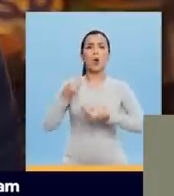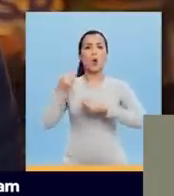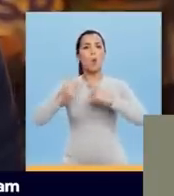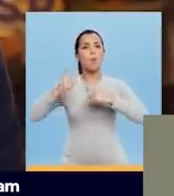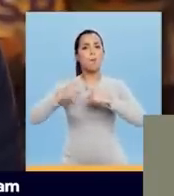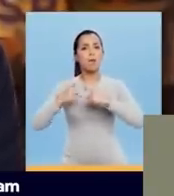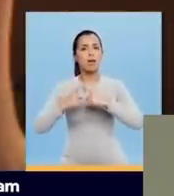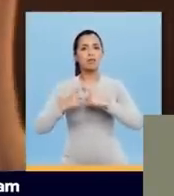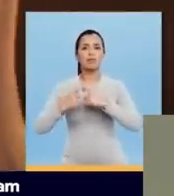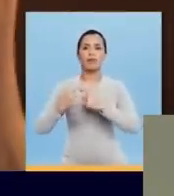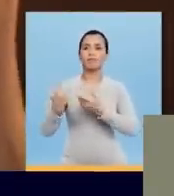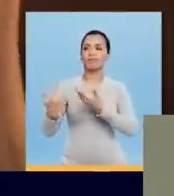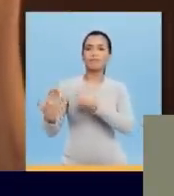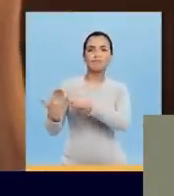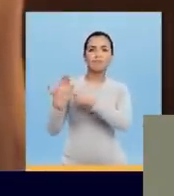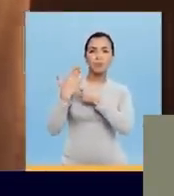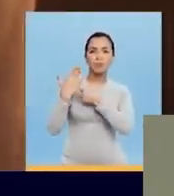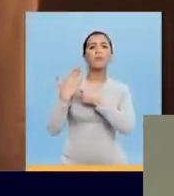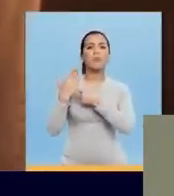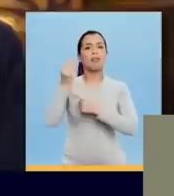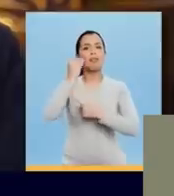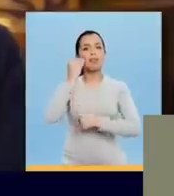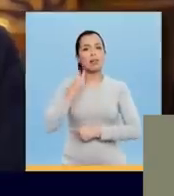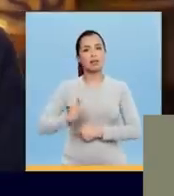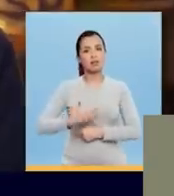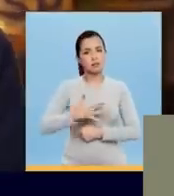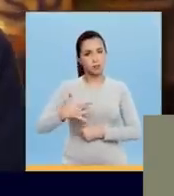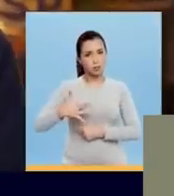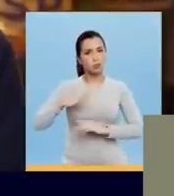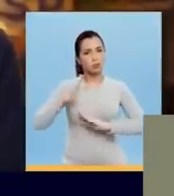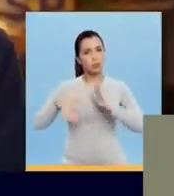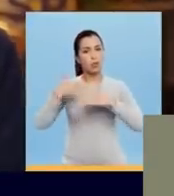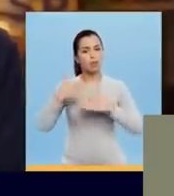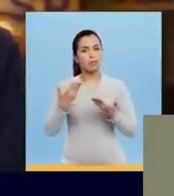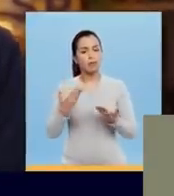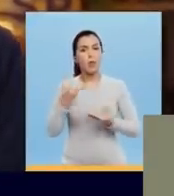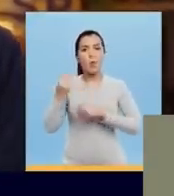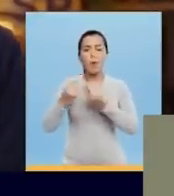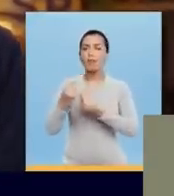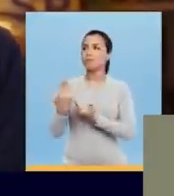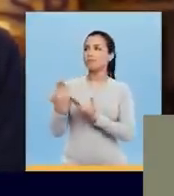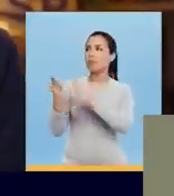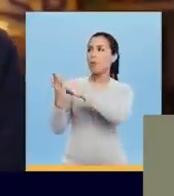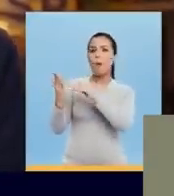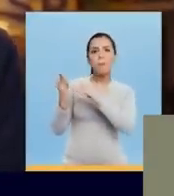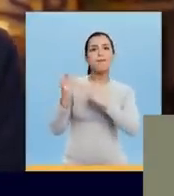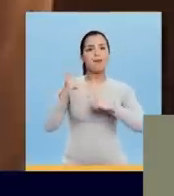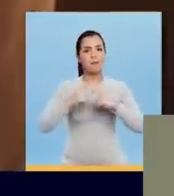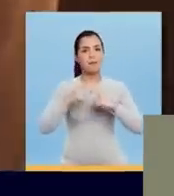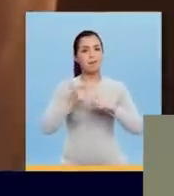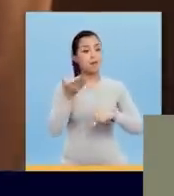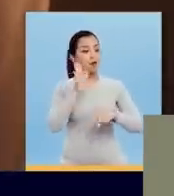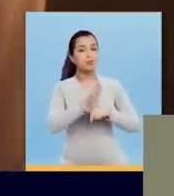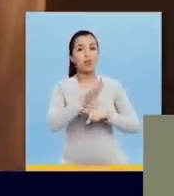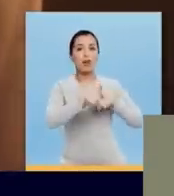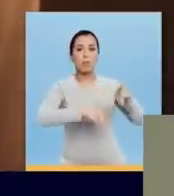tudo que os médicos me recomendam para poder melhorar a minha saúde, como é que eu também não vou fazer a mesma coisa que os médicos me recomendam